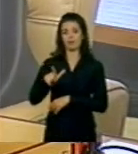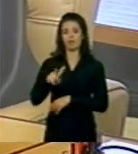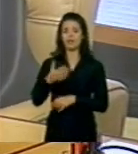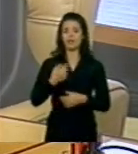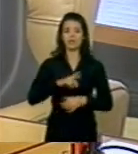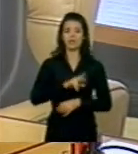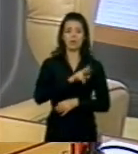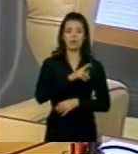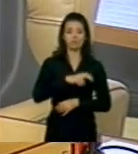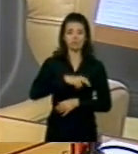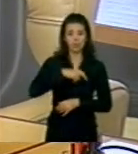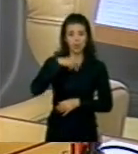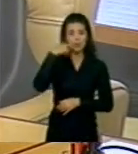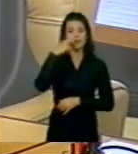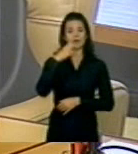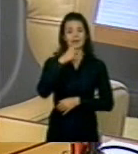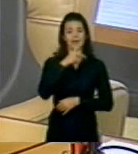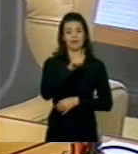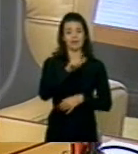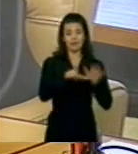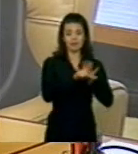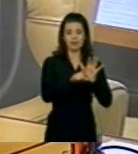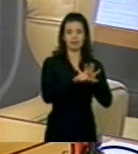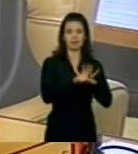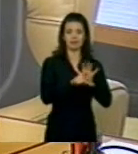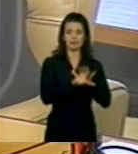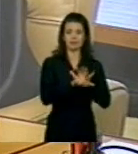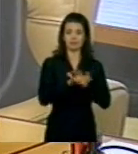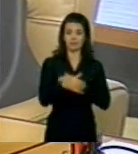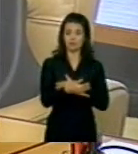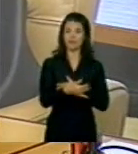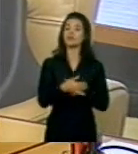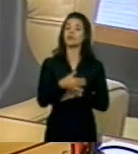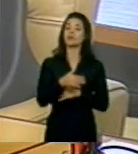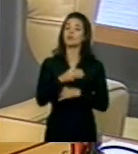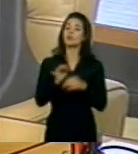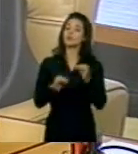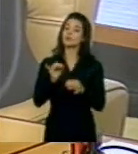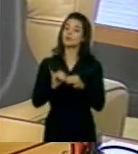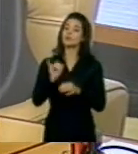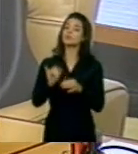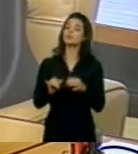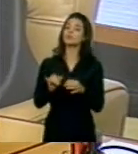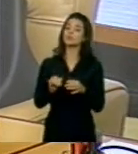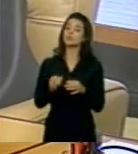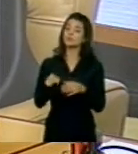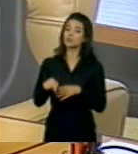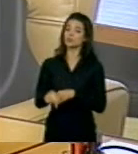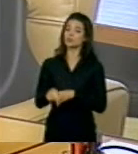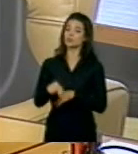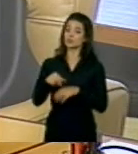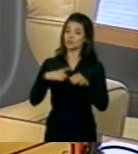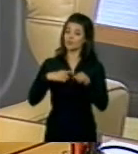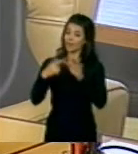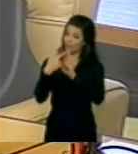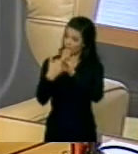A precedência do juízo de admissibilidade da acusação, exigida por esta regra